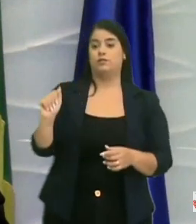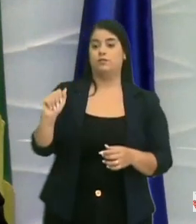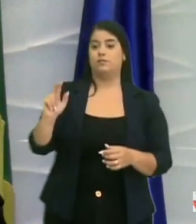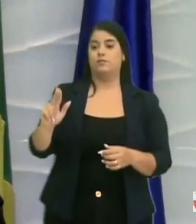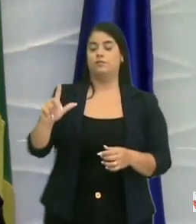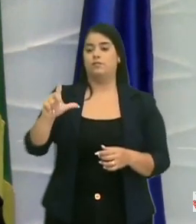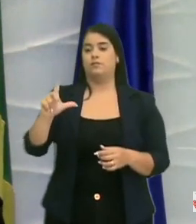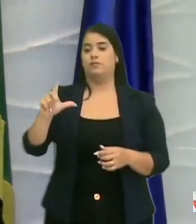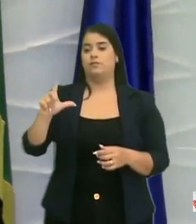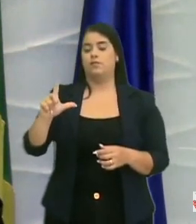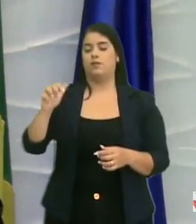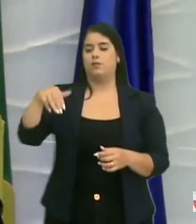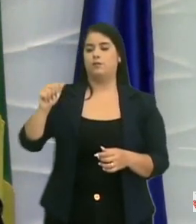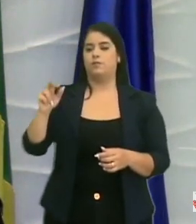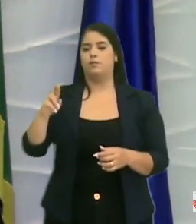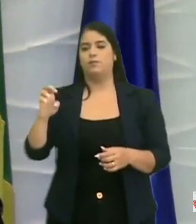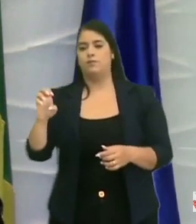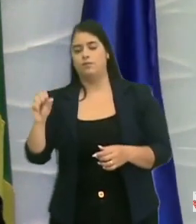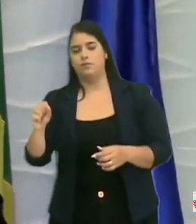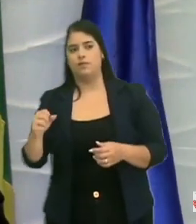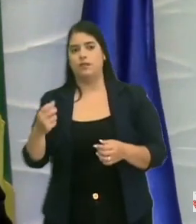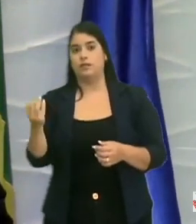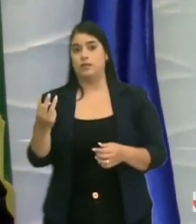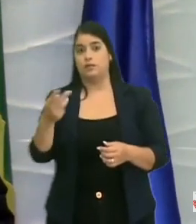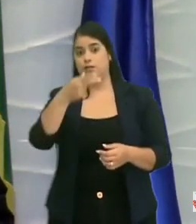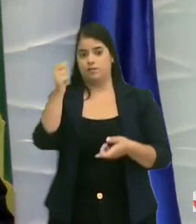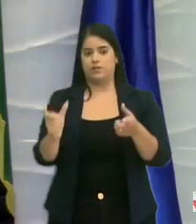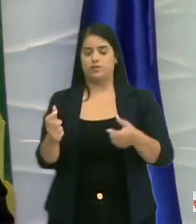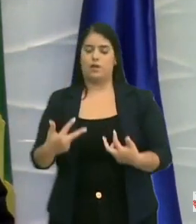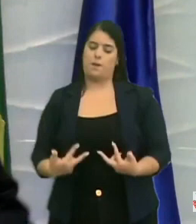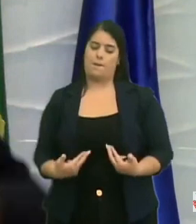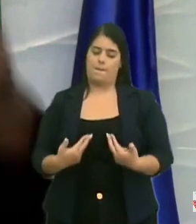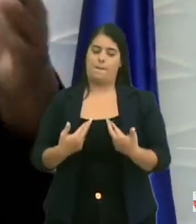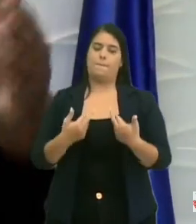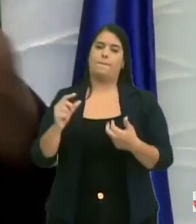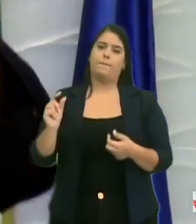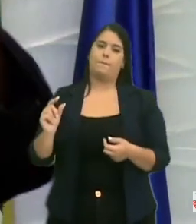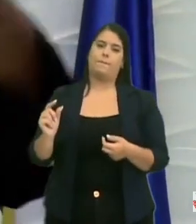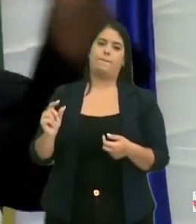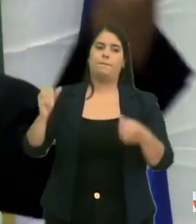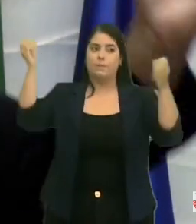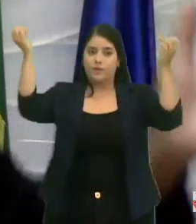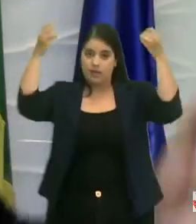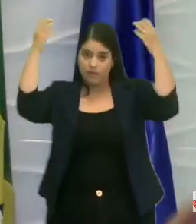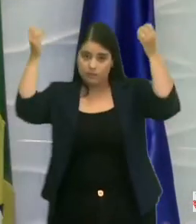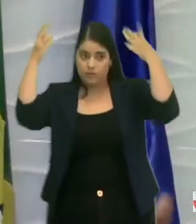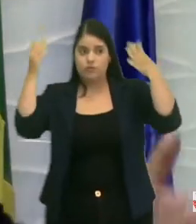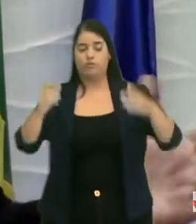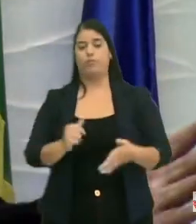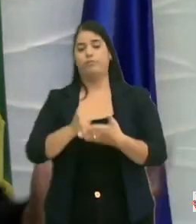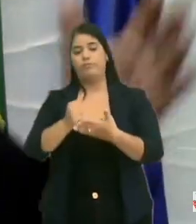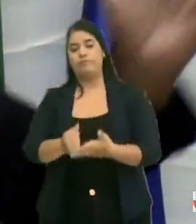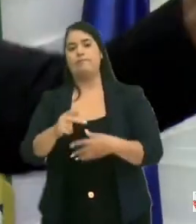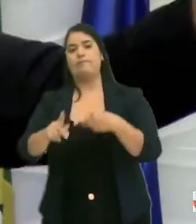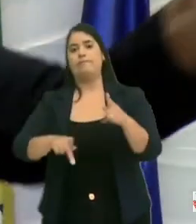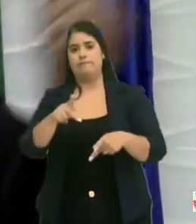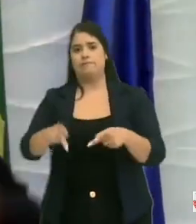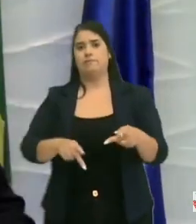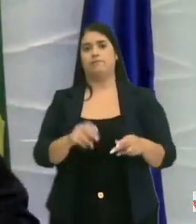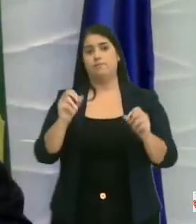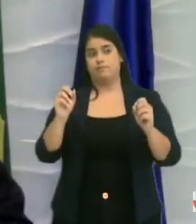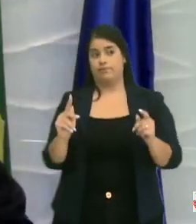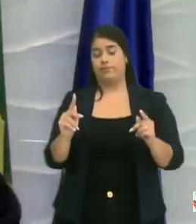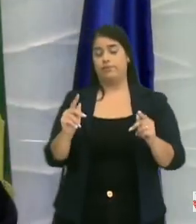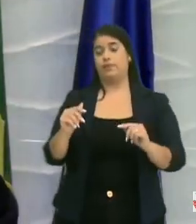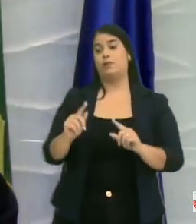três pessoas para a pequena cirurgia lá. E a ambulância fica à disposição da população. Agora, esse trabalho,